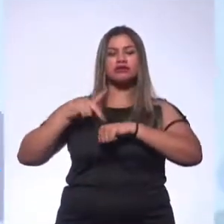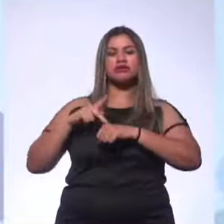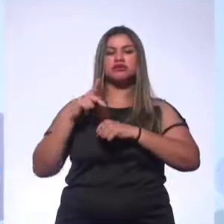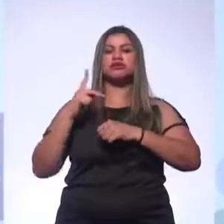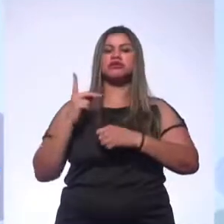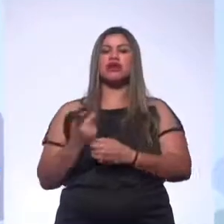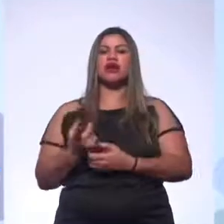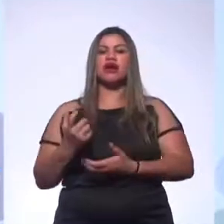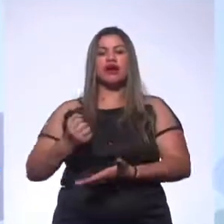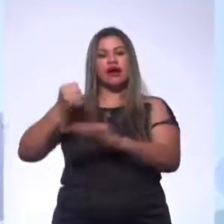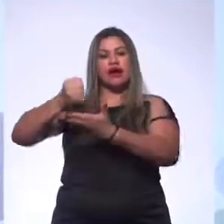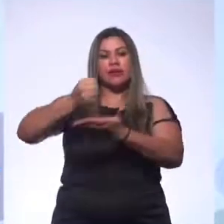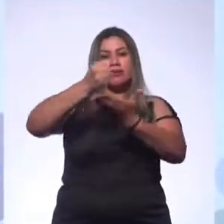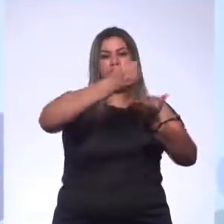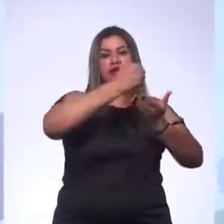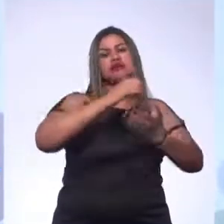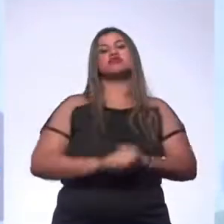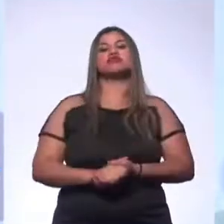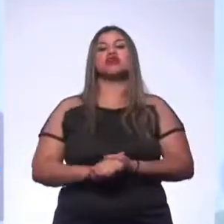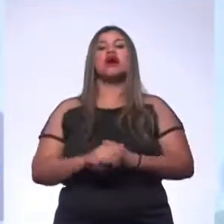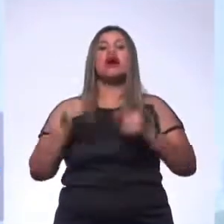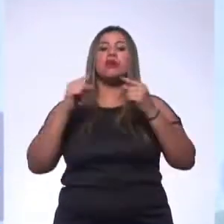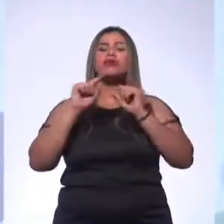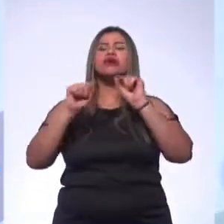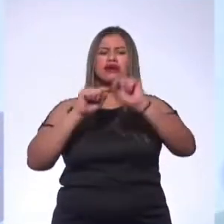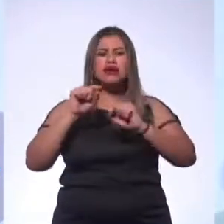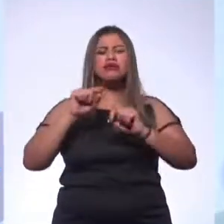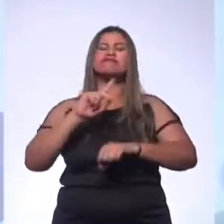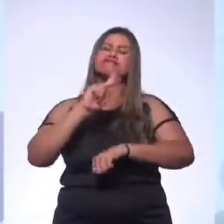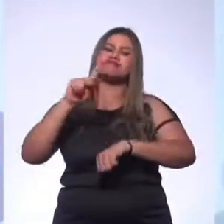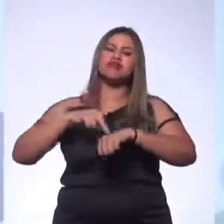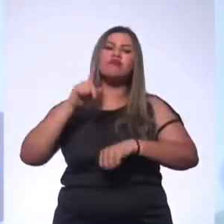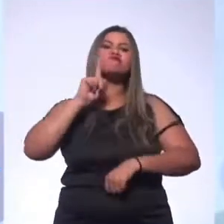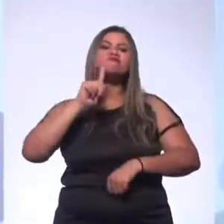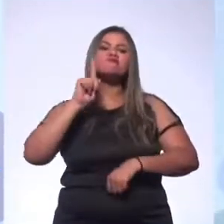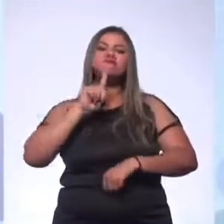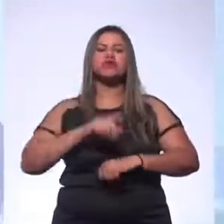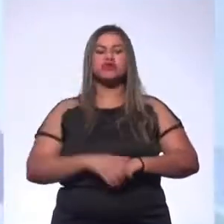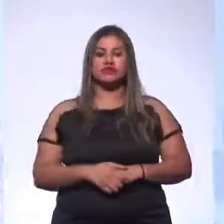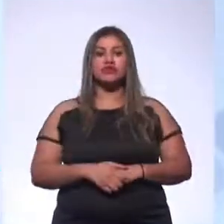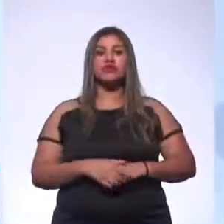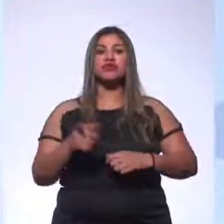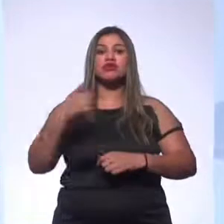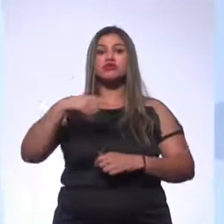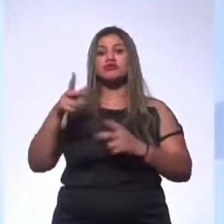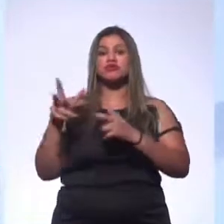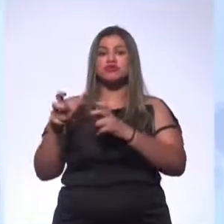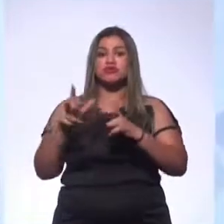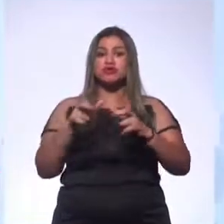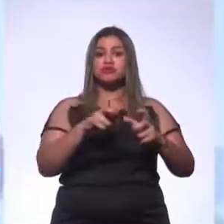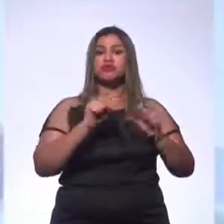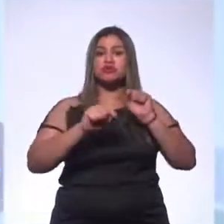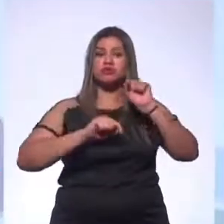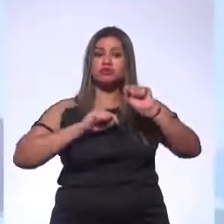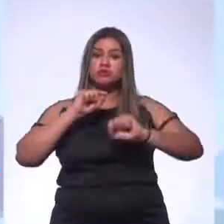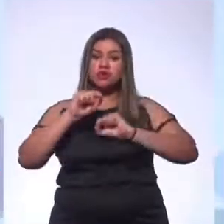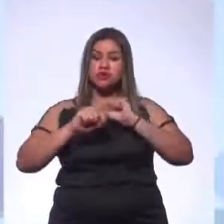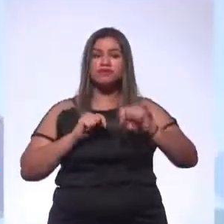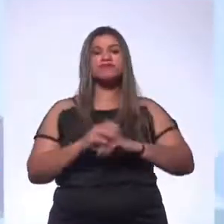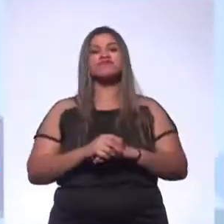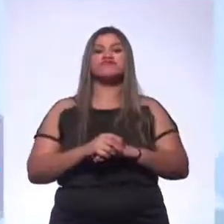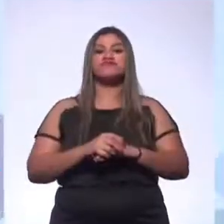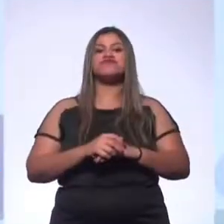irá acenar aos Estados Unidos. Então, nós vamos perceber que a